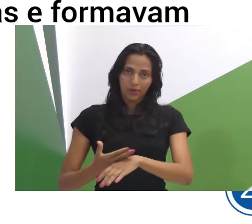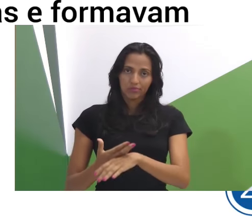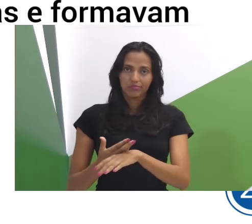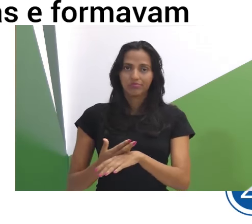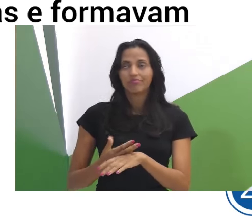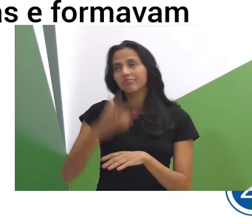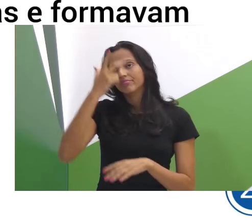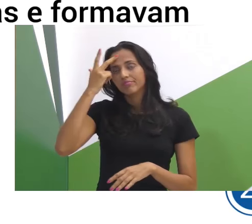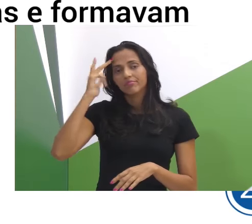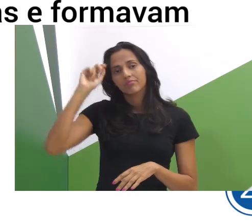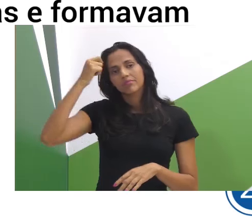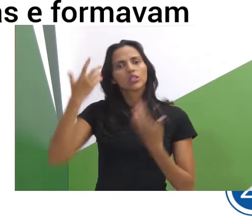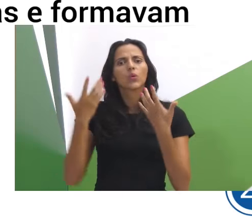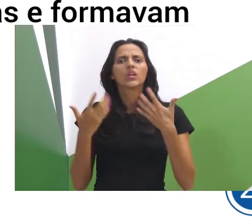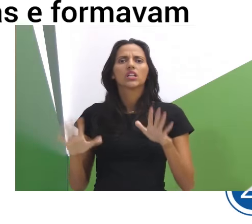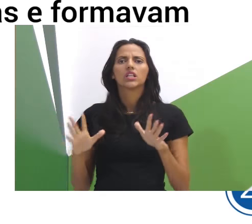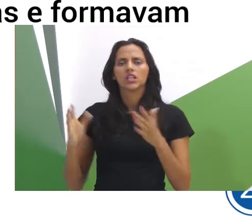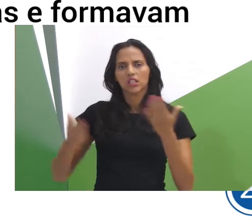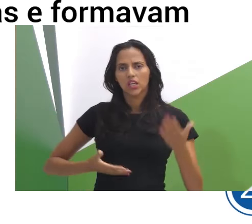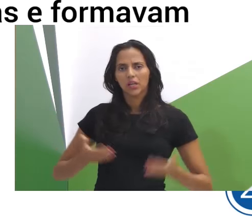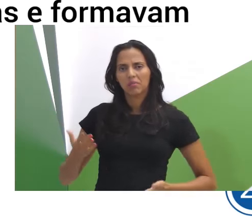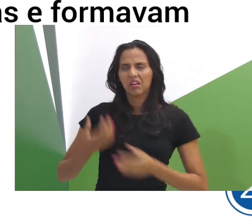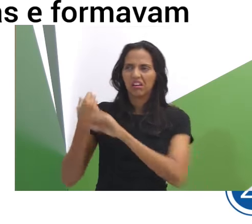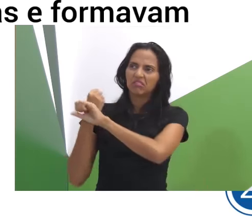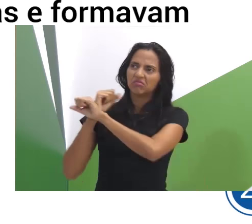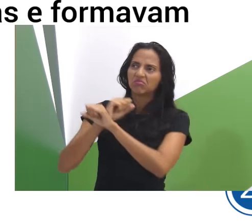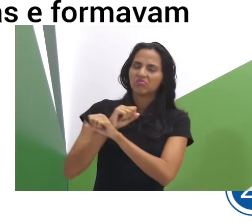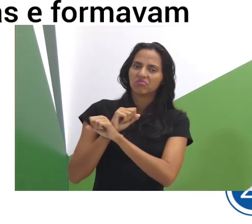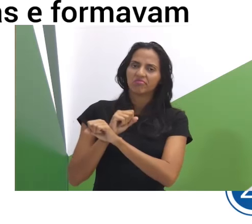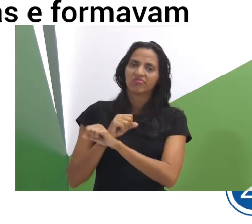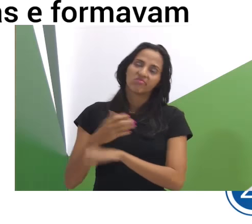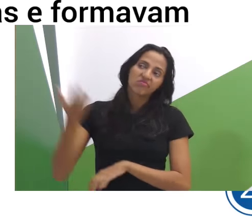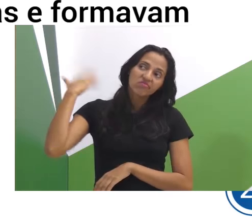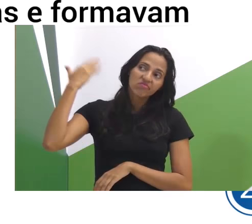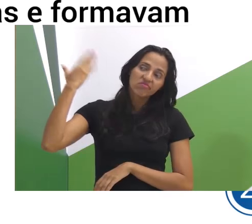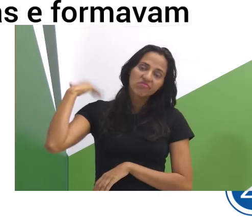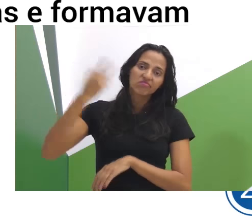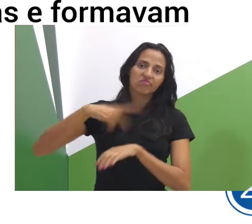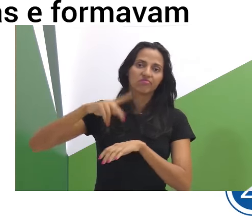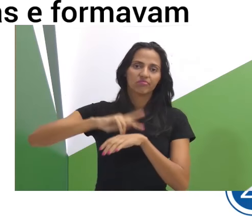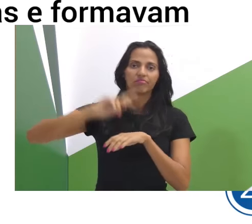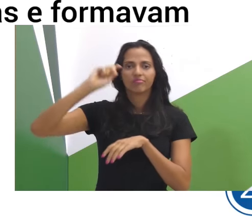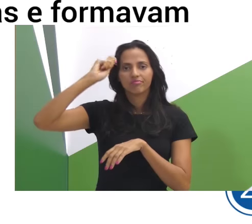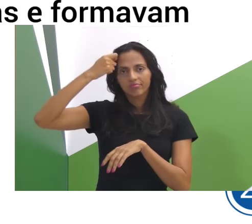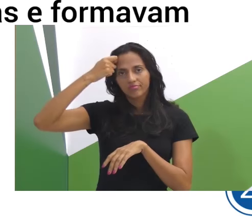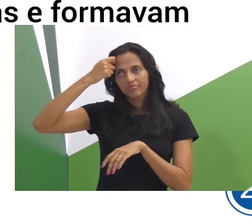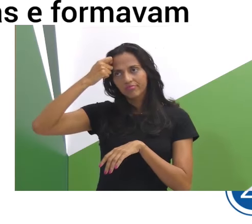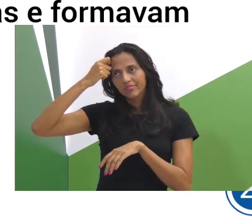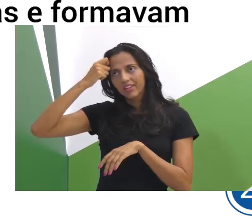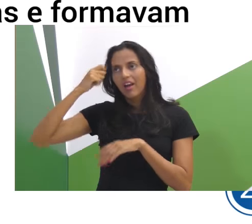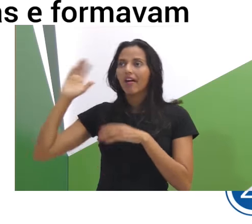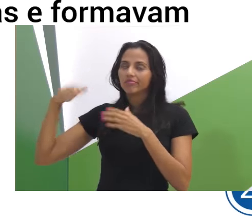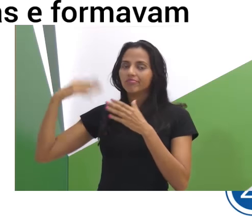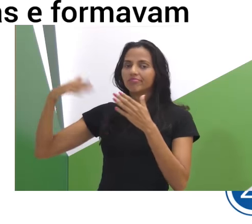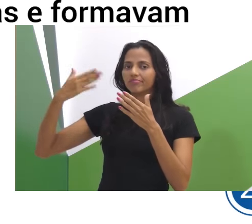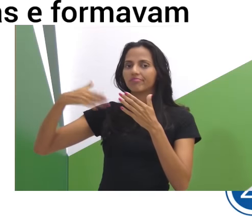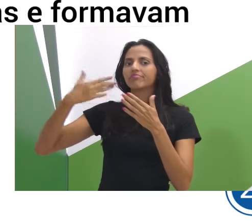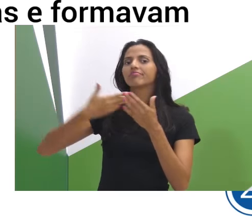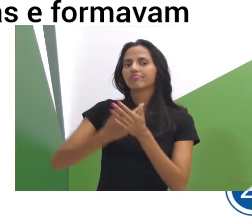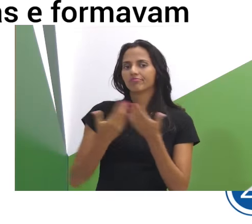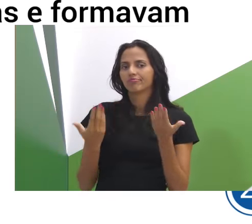escravizado. Então, ele resiste já lá na África. Ele luta para não vir para essa condição, porque ele sabe que era uma